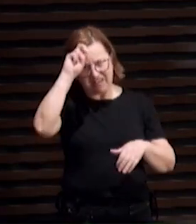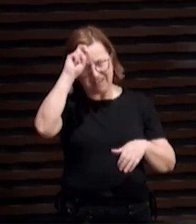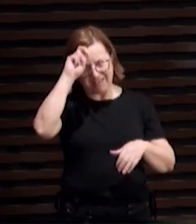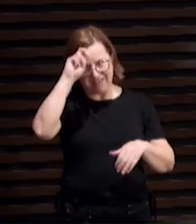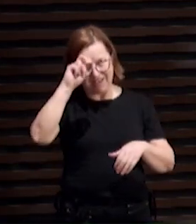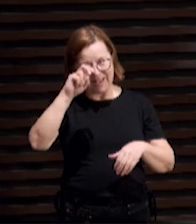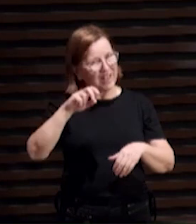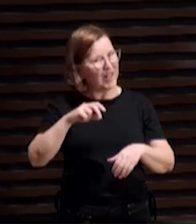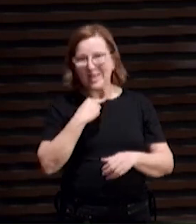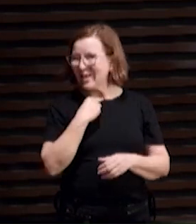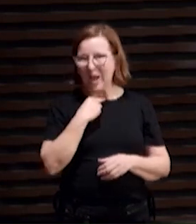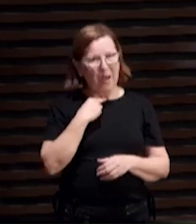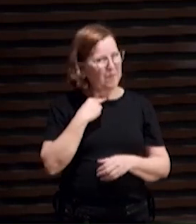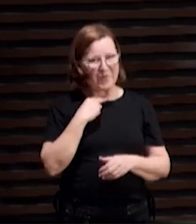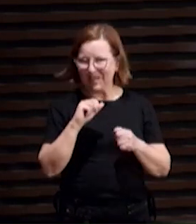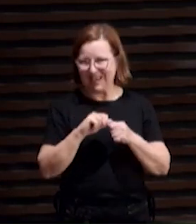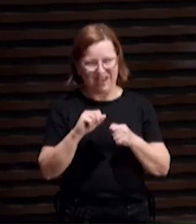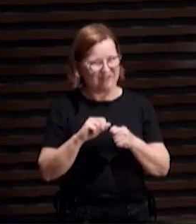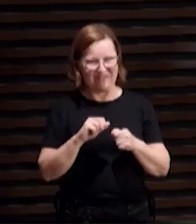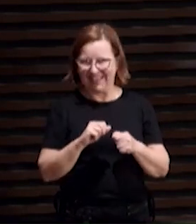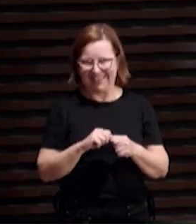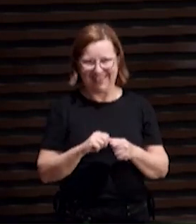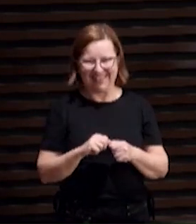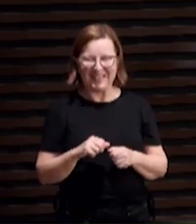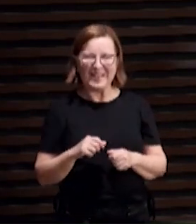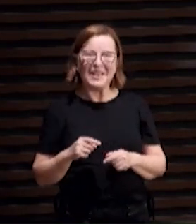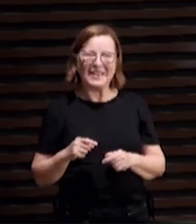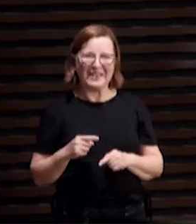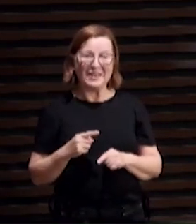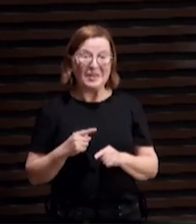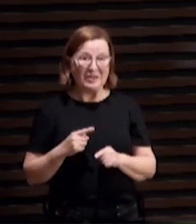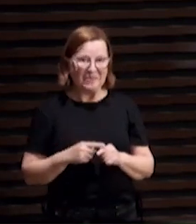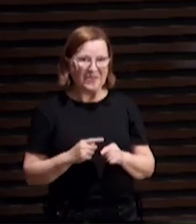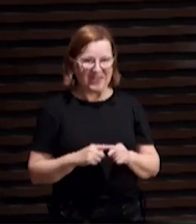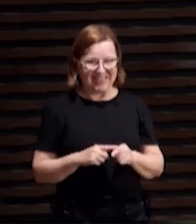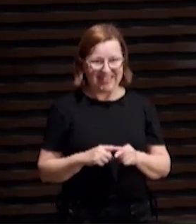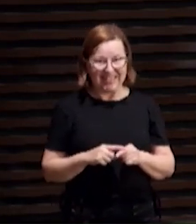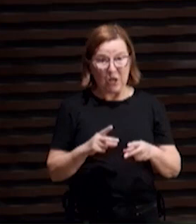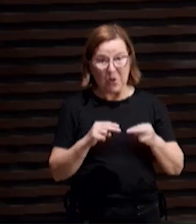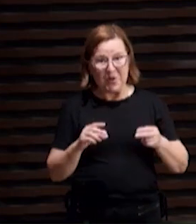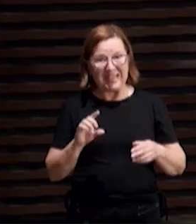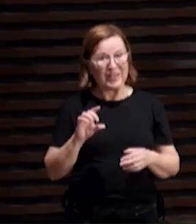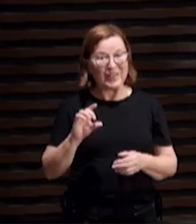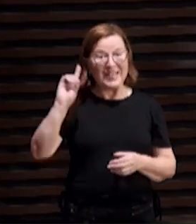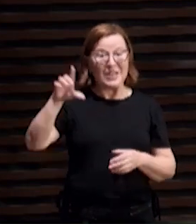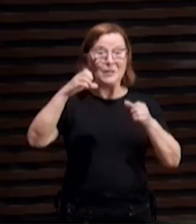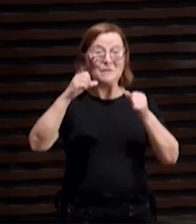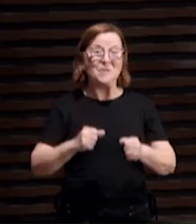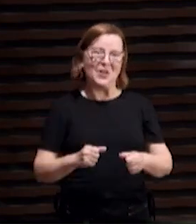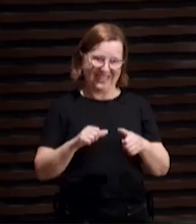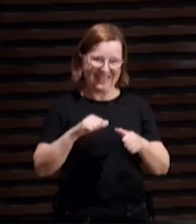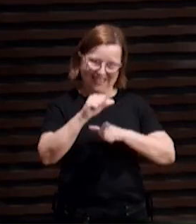do autor do universo. Você tem um Salvador que se importa com você, caba da